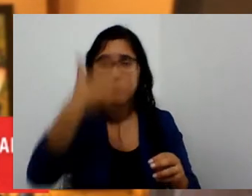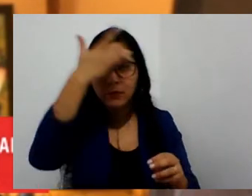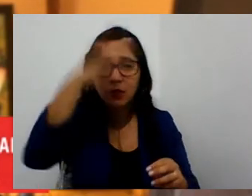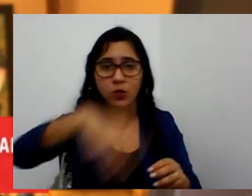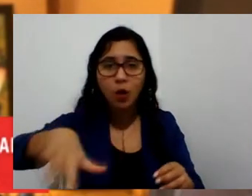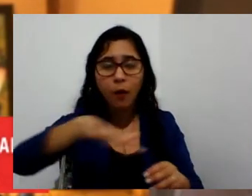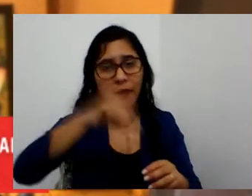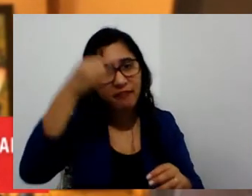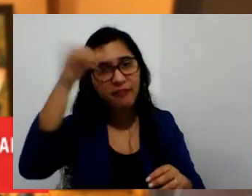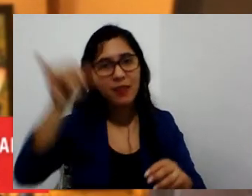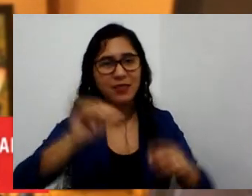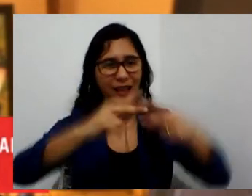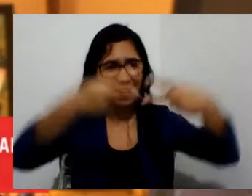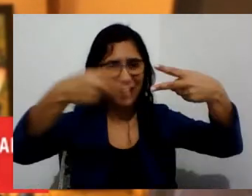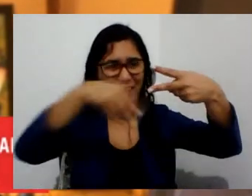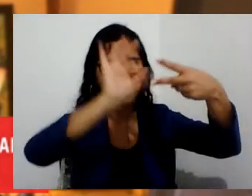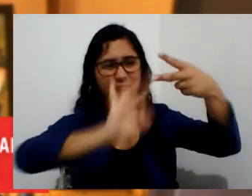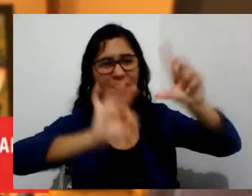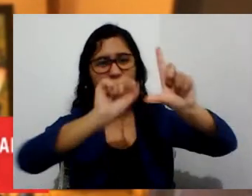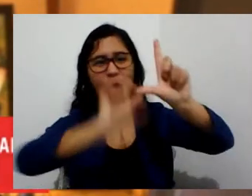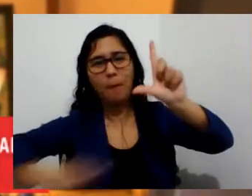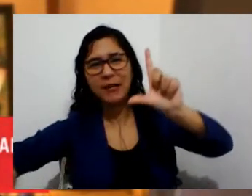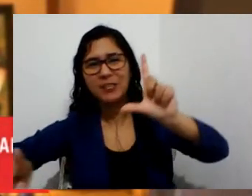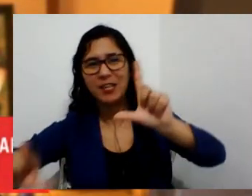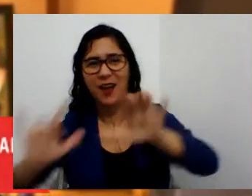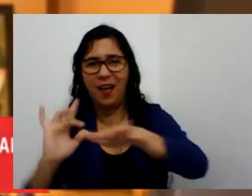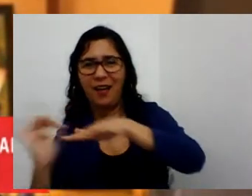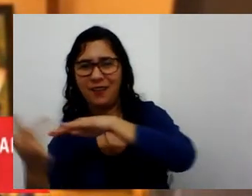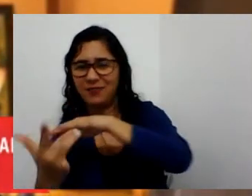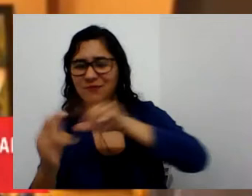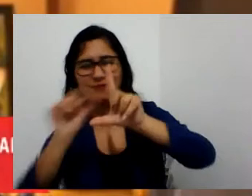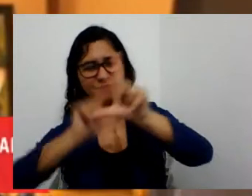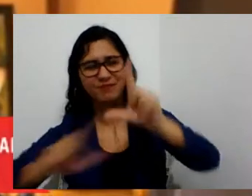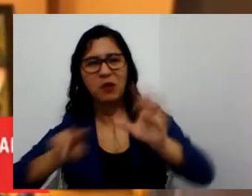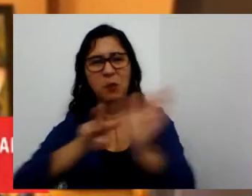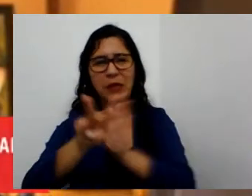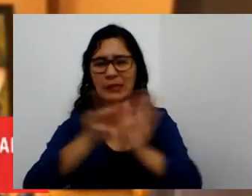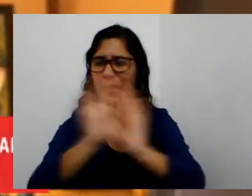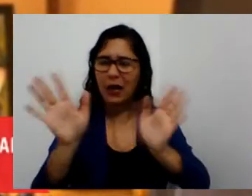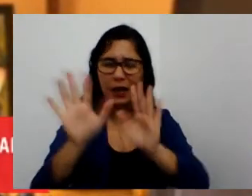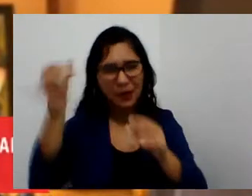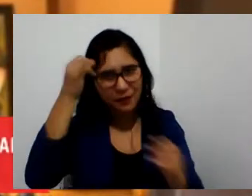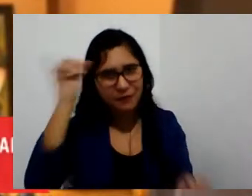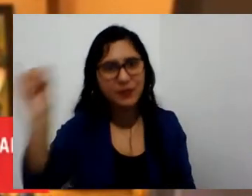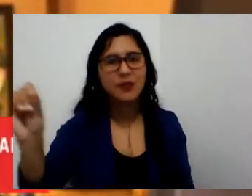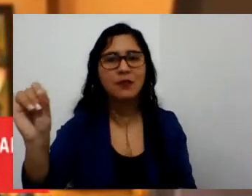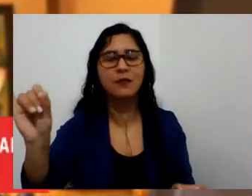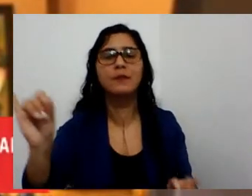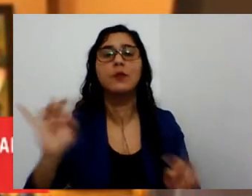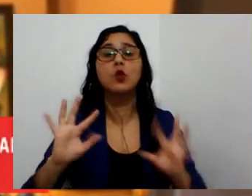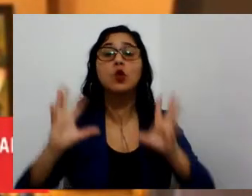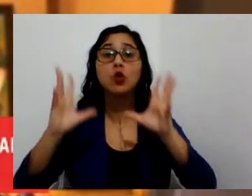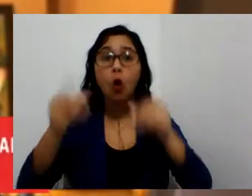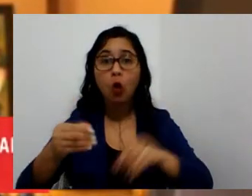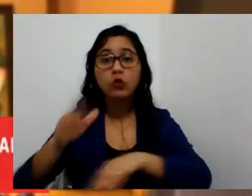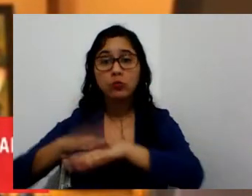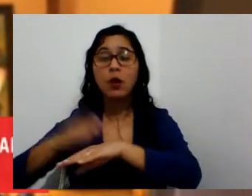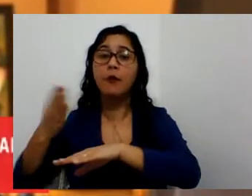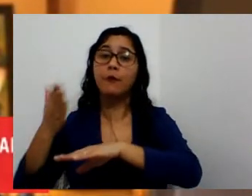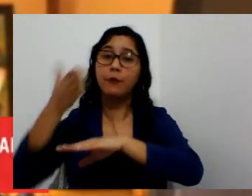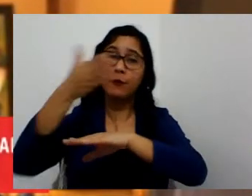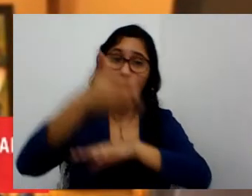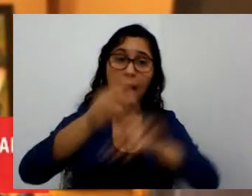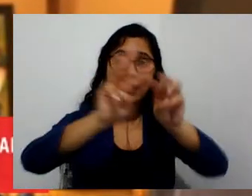de compartilhar esses links nas redes sociais, no WhatsApp, etc. E que todos se dirijam ao